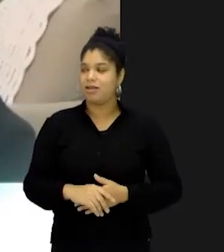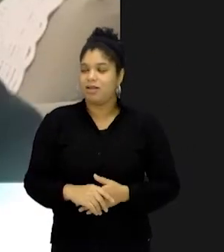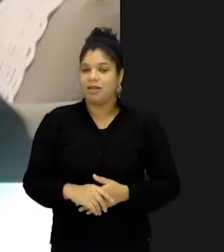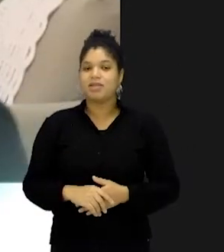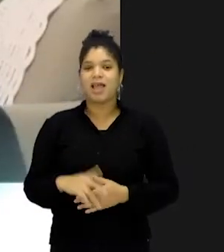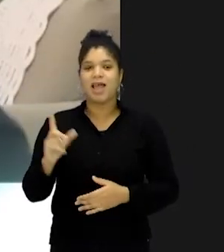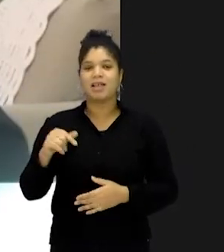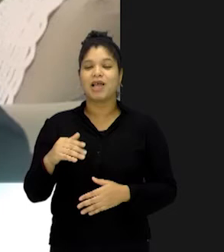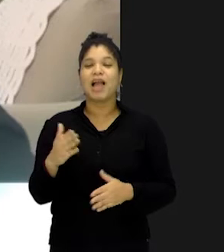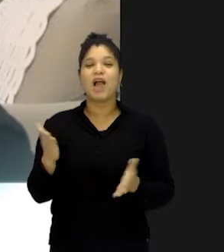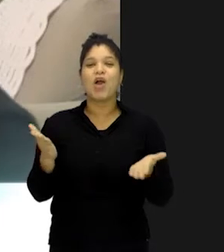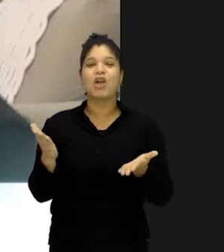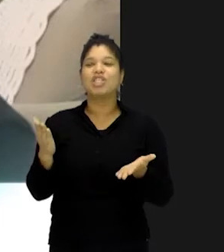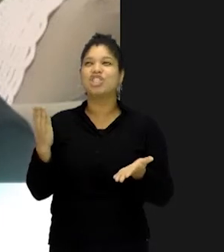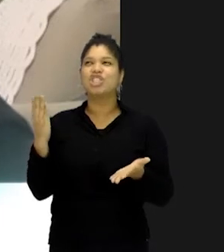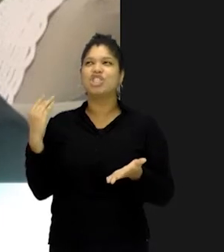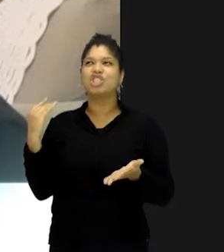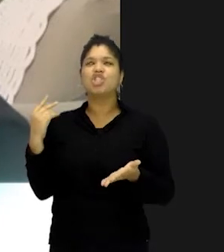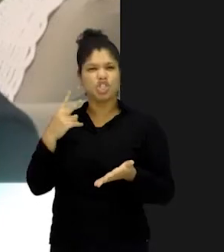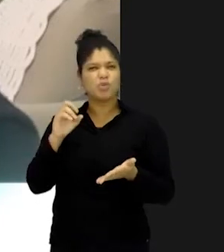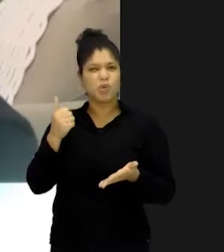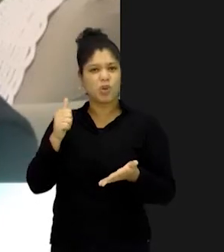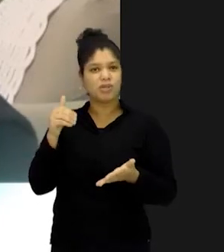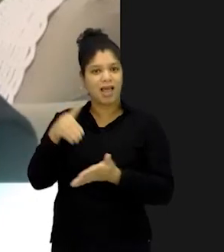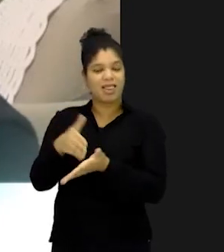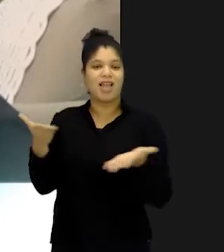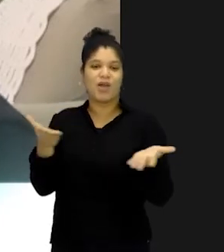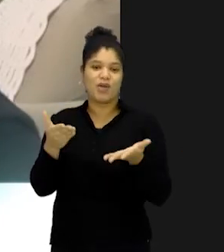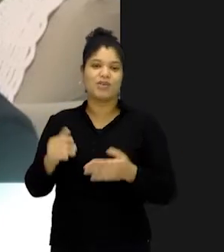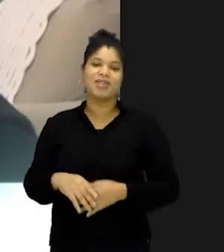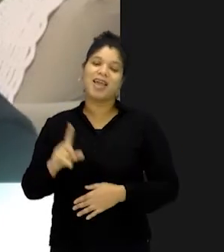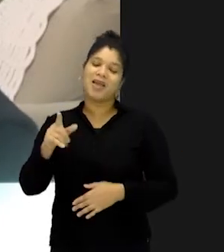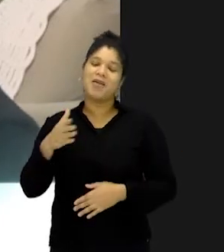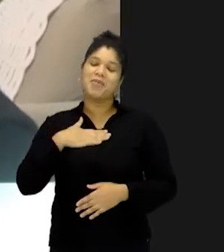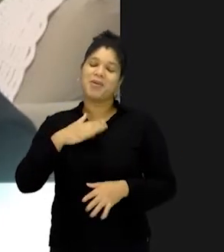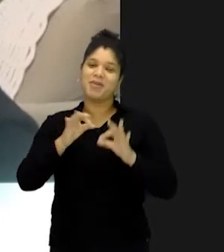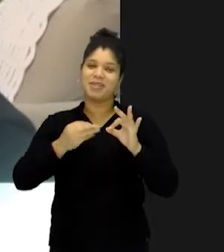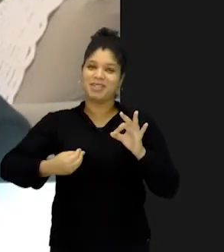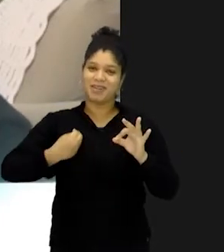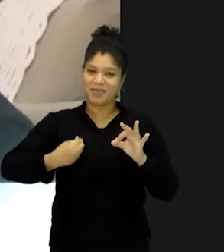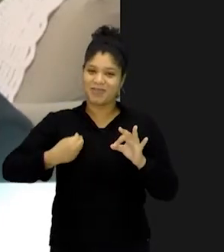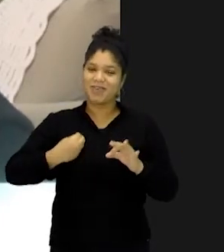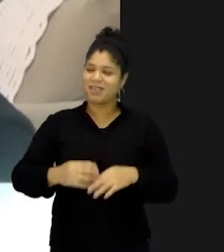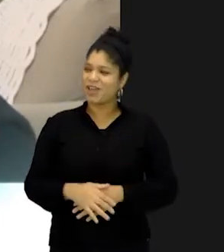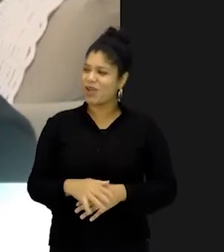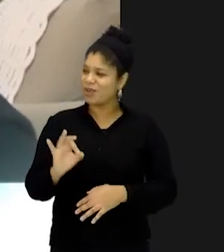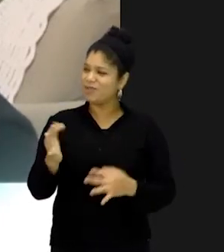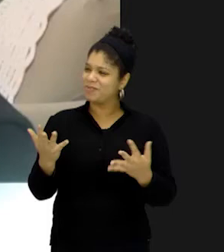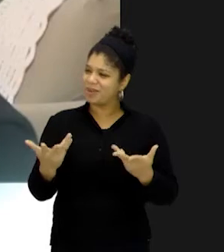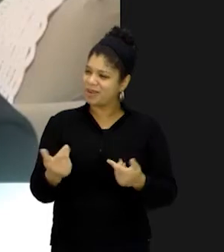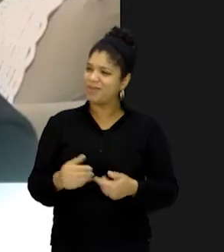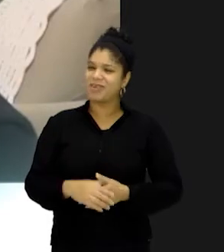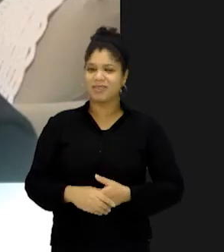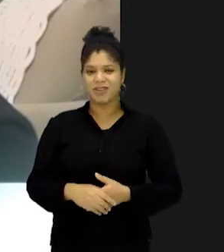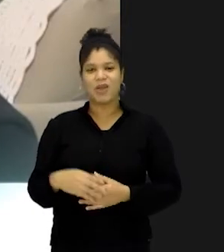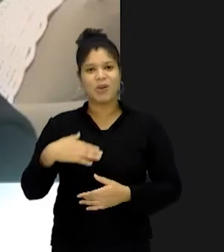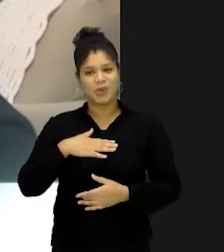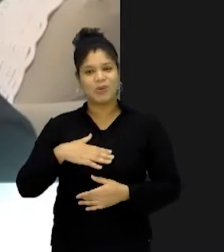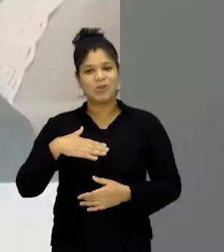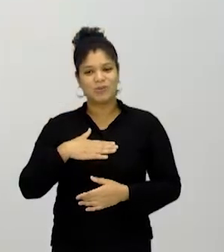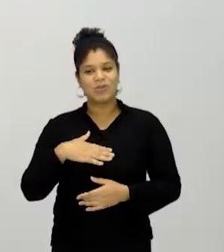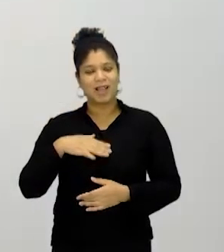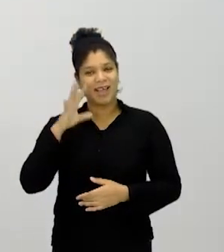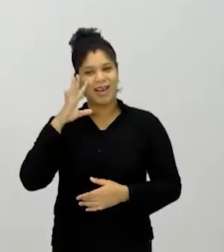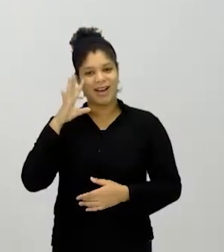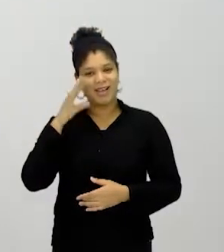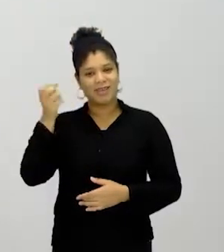dessa fase, né? Esse é meu projeto de vida. Maravilhoso, né, professor Anderson? Maravilhoso. Muito